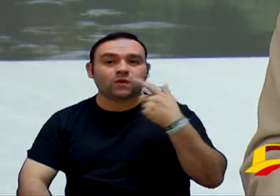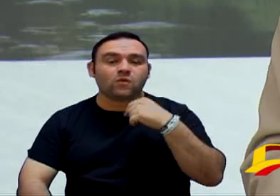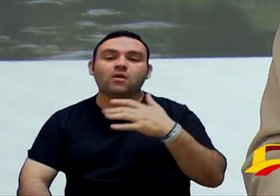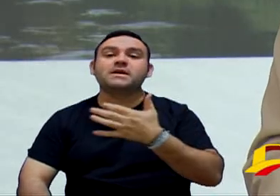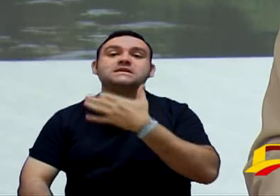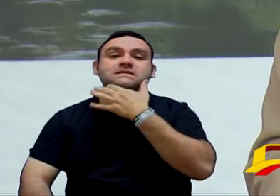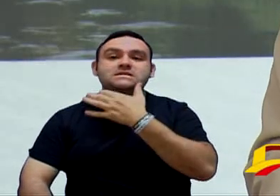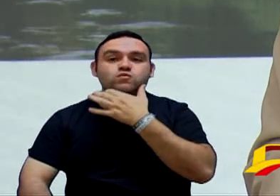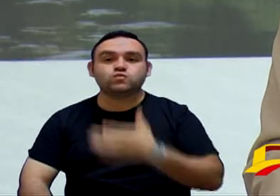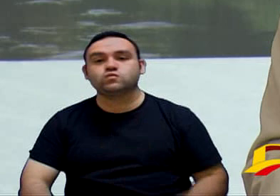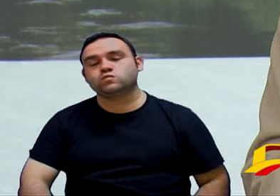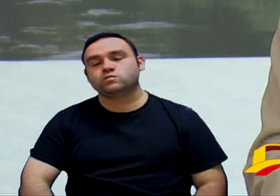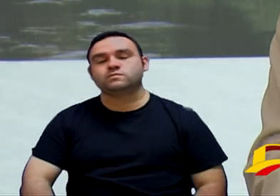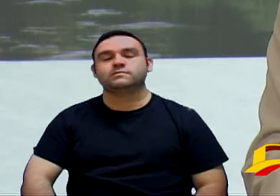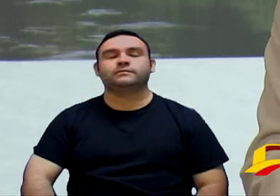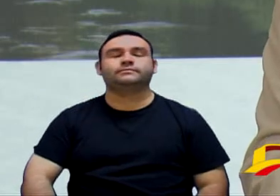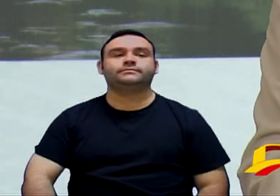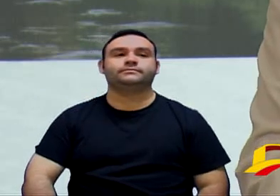presidente